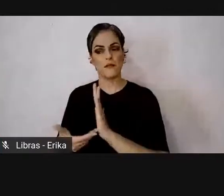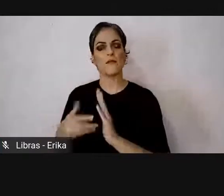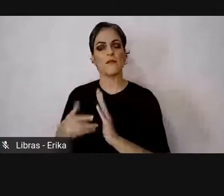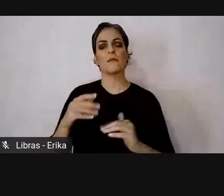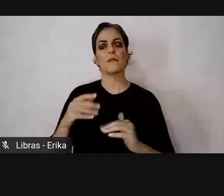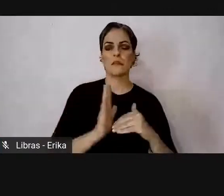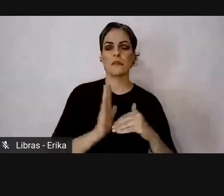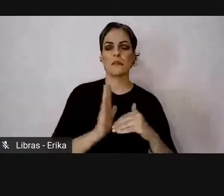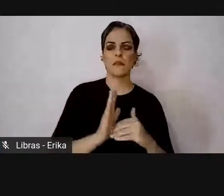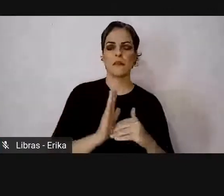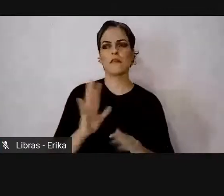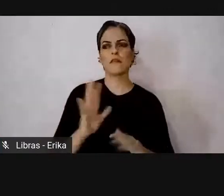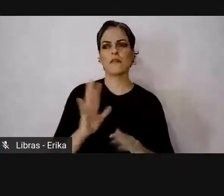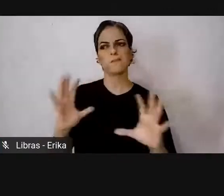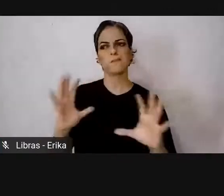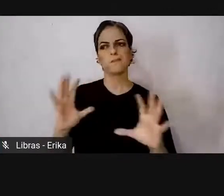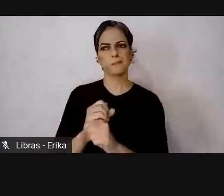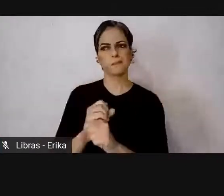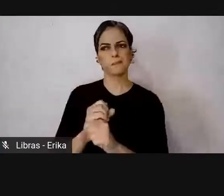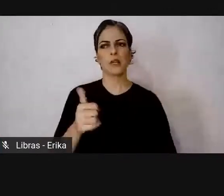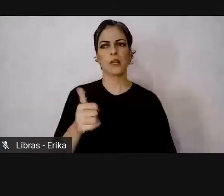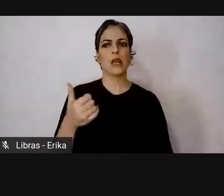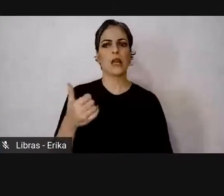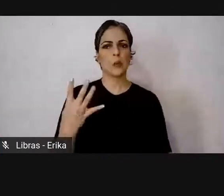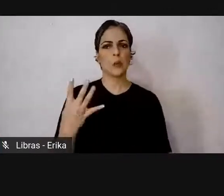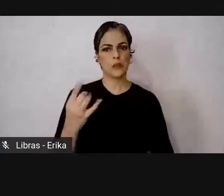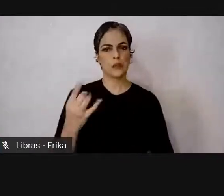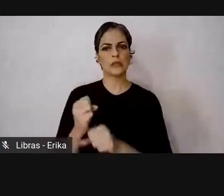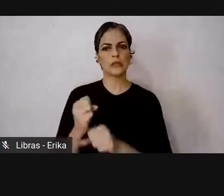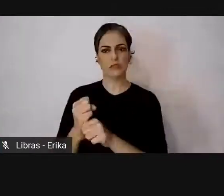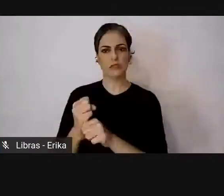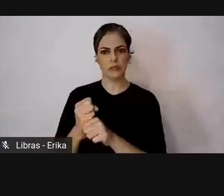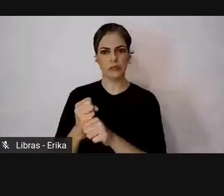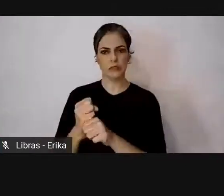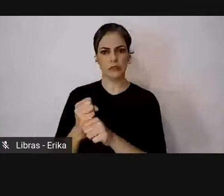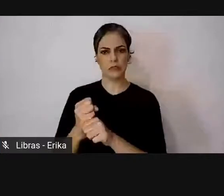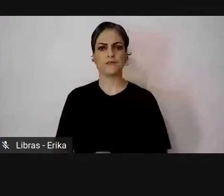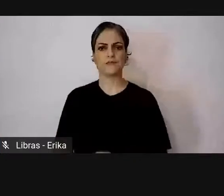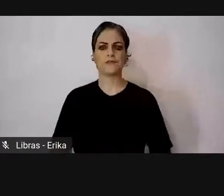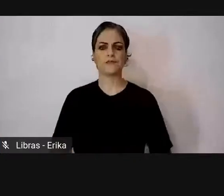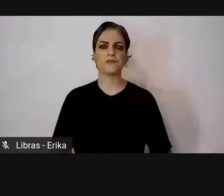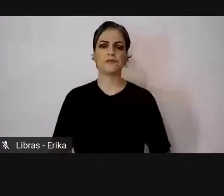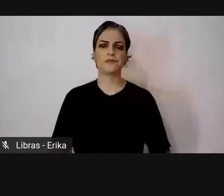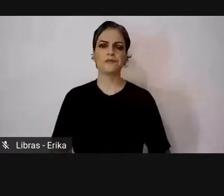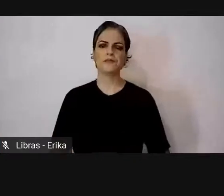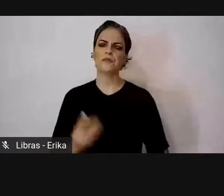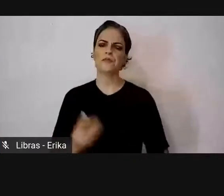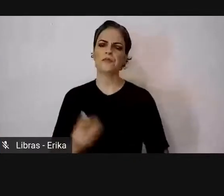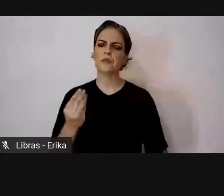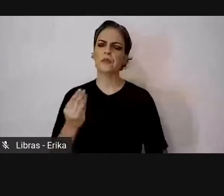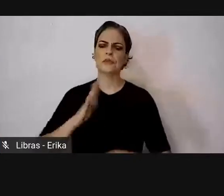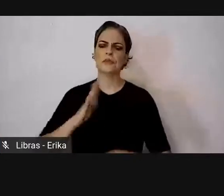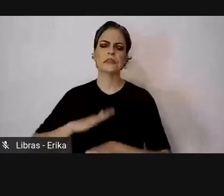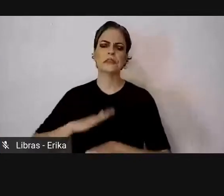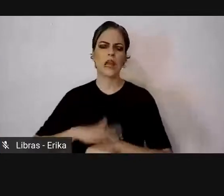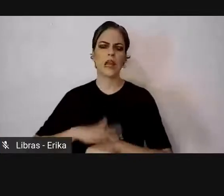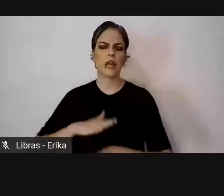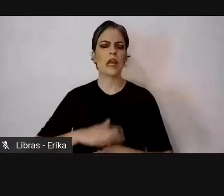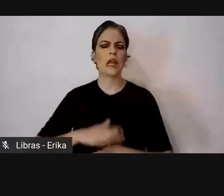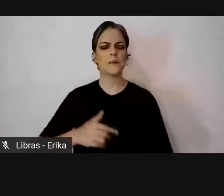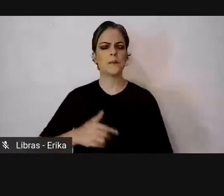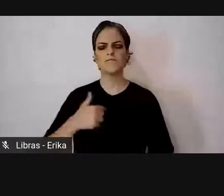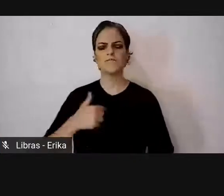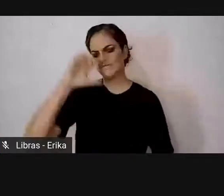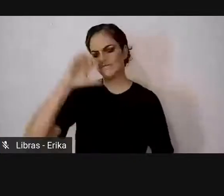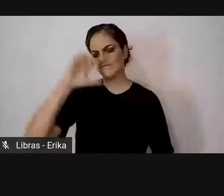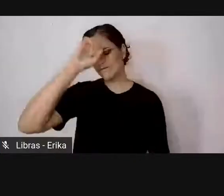tempo. É um período de muito aprendizado. Acho que a Câmara te dá também a oportunidade de você